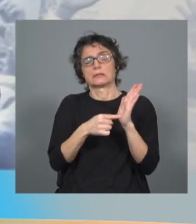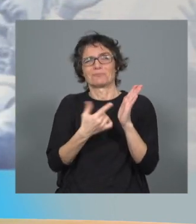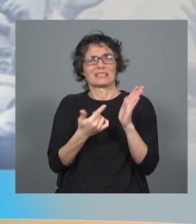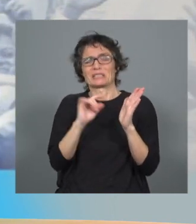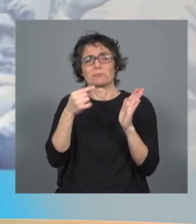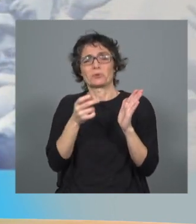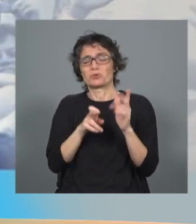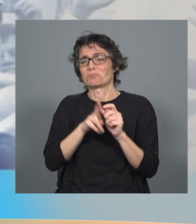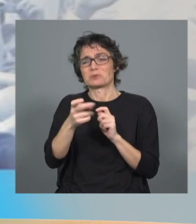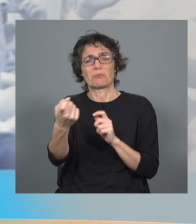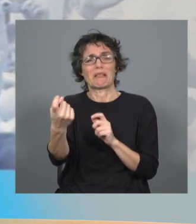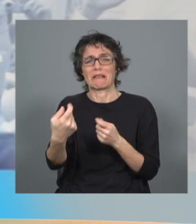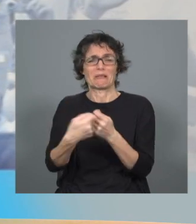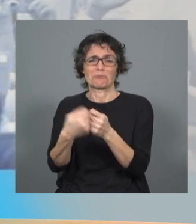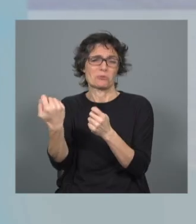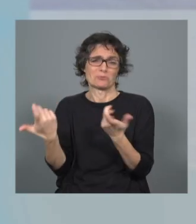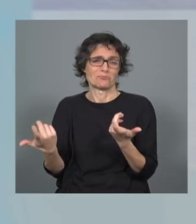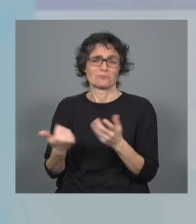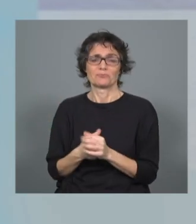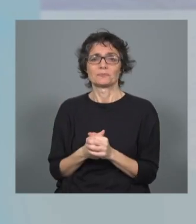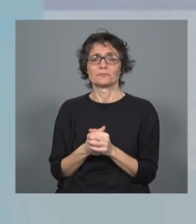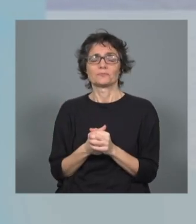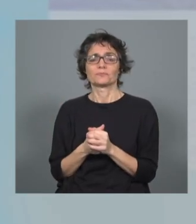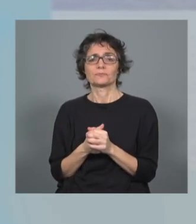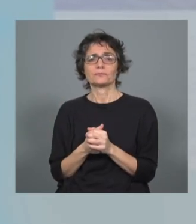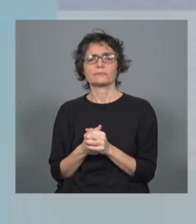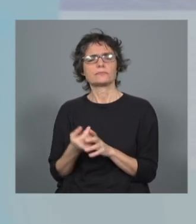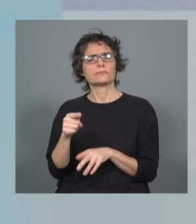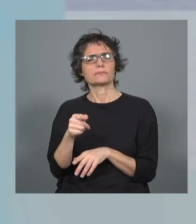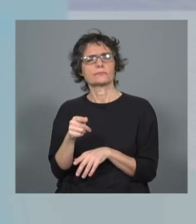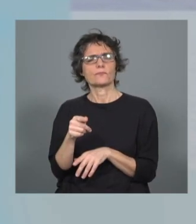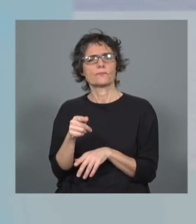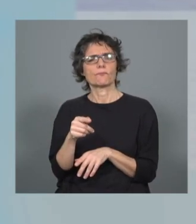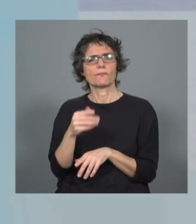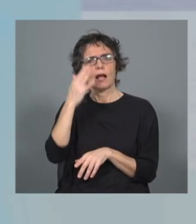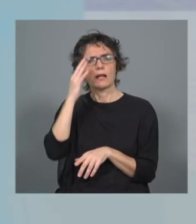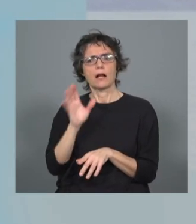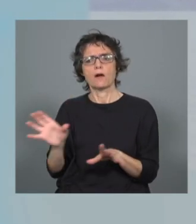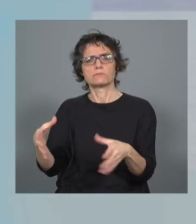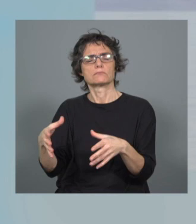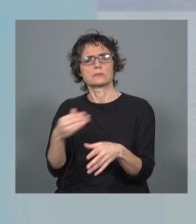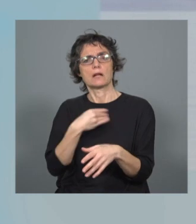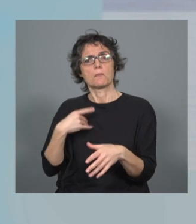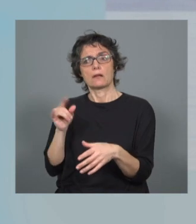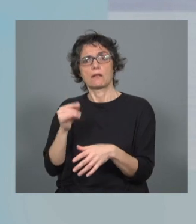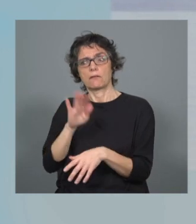o que pretendem. E isso poderá acontecer se a comunidade, nomeadamente científica e médica, for